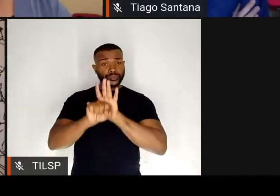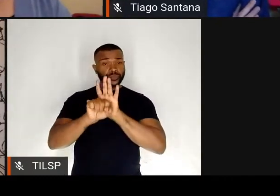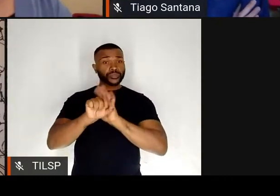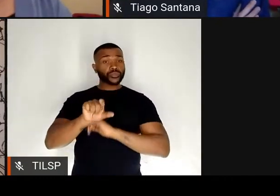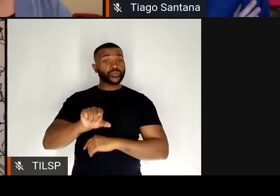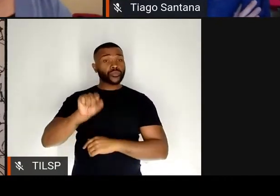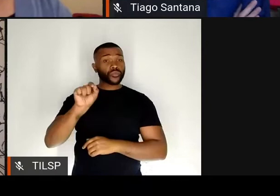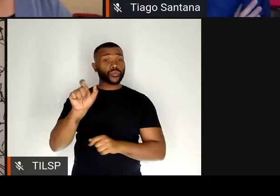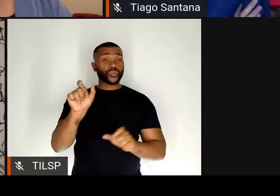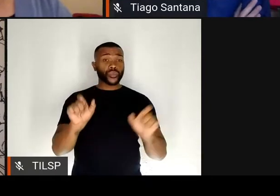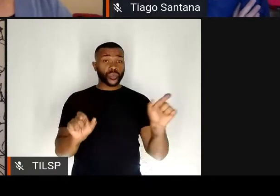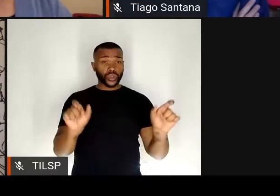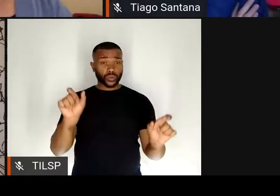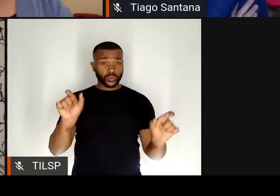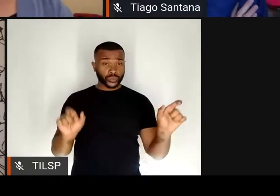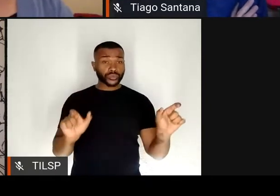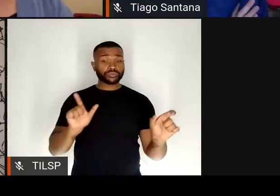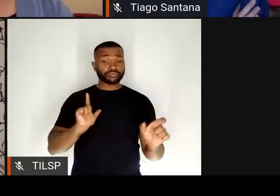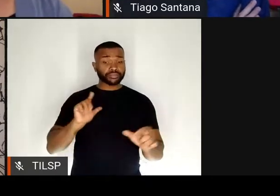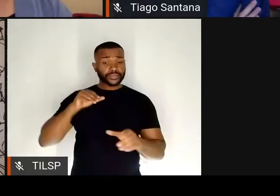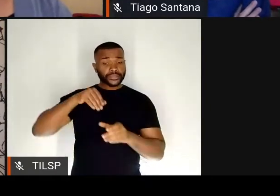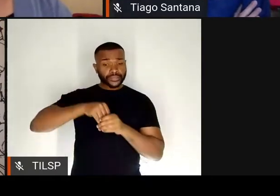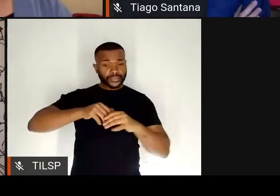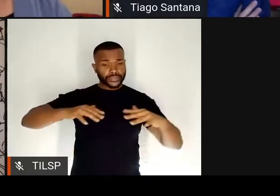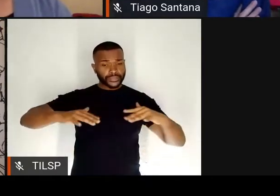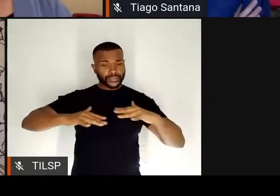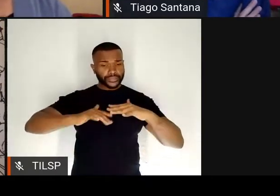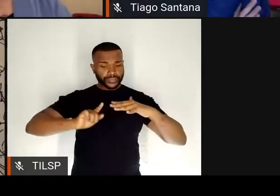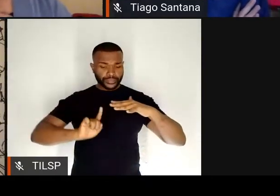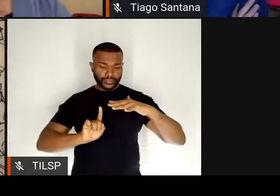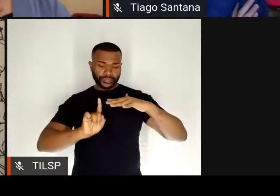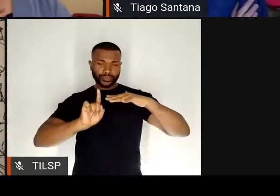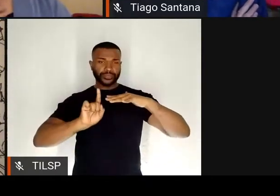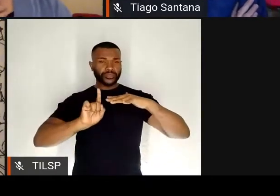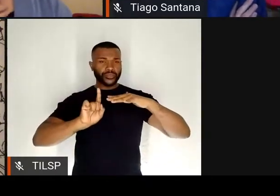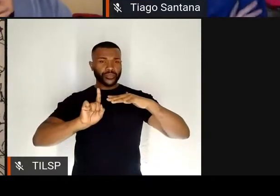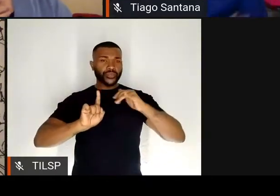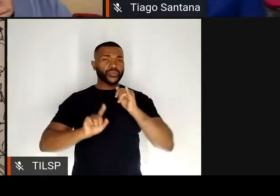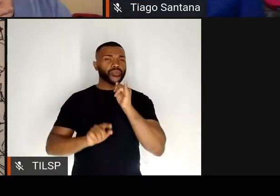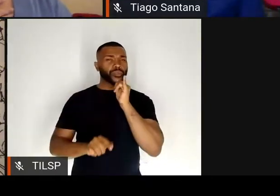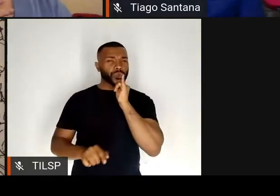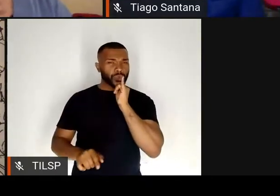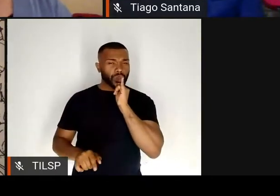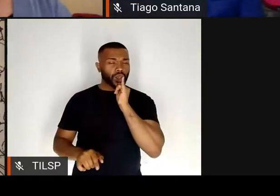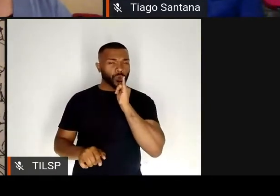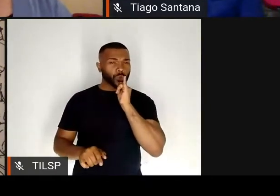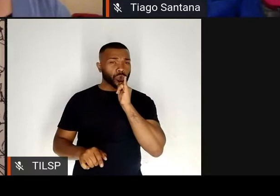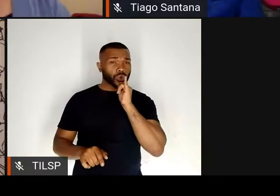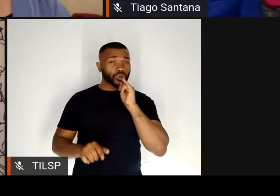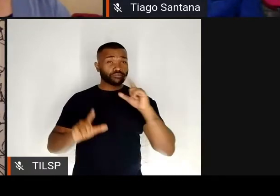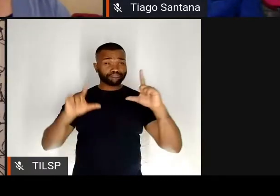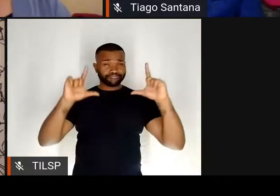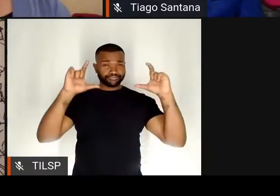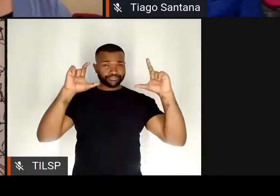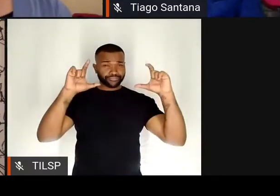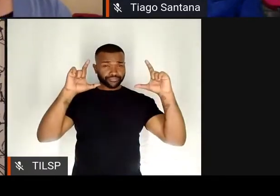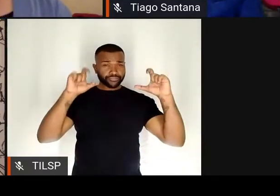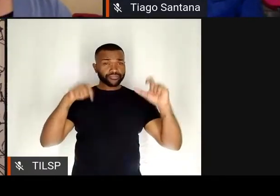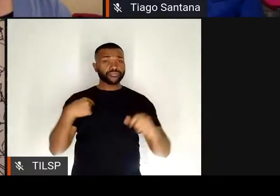indivíduos, né, dentro de uma multidão, né? Então, um exemplo, né, de uma foto assim que a gente